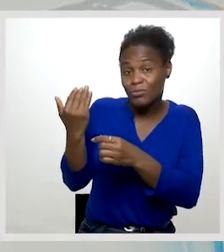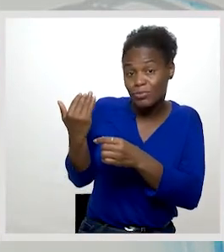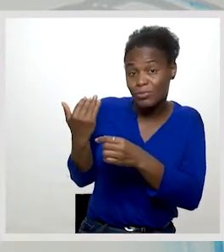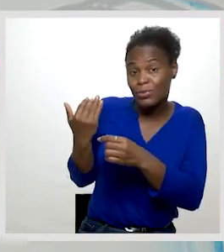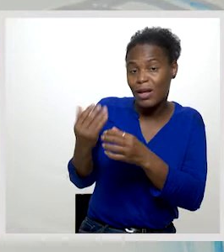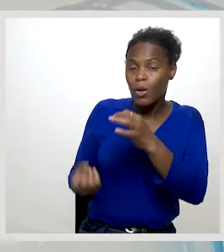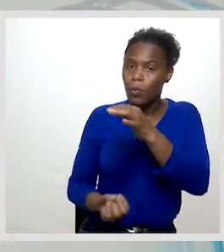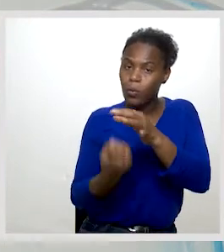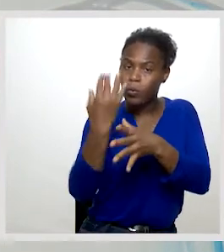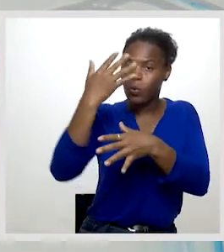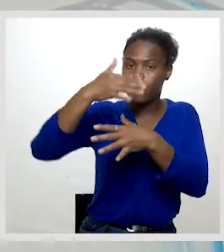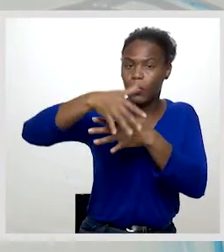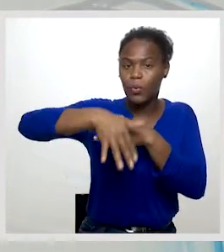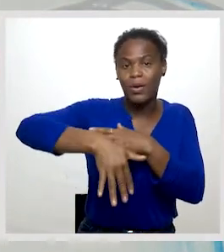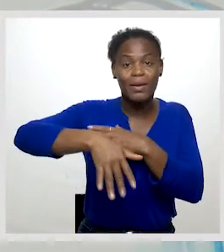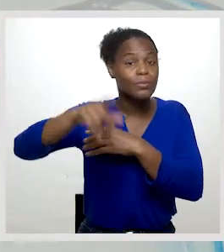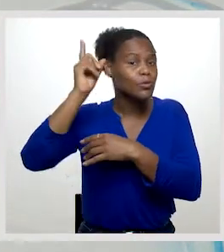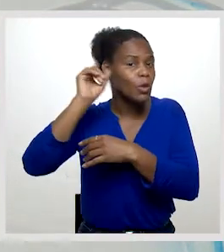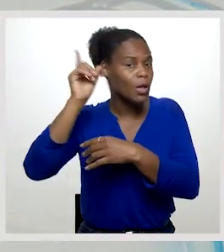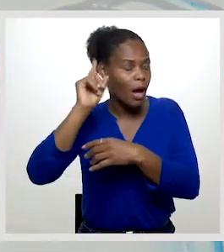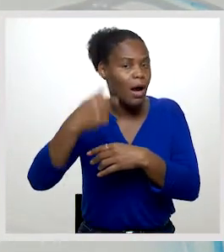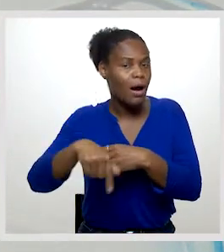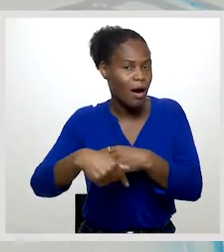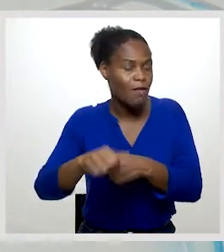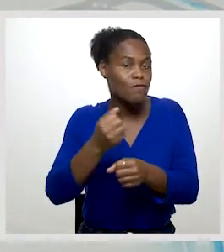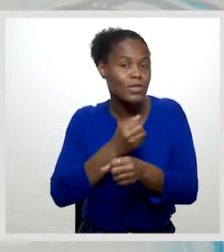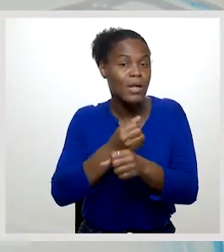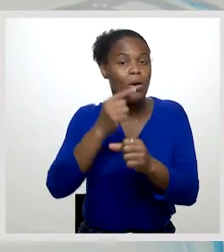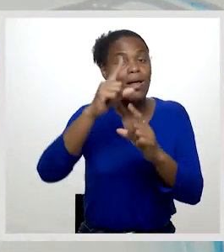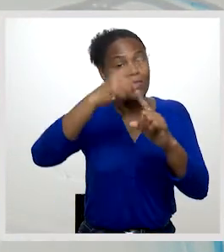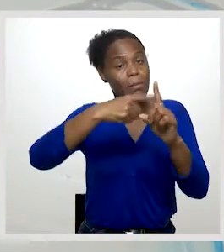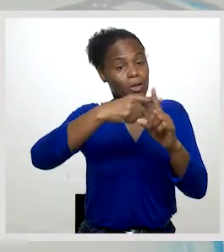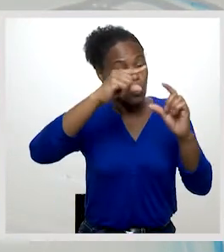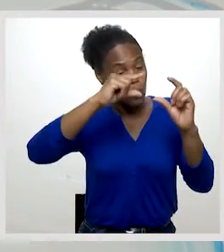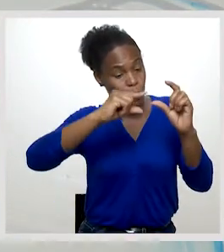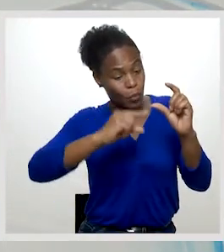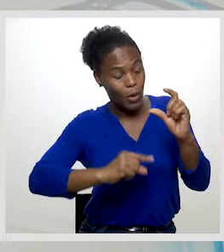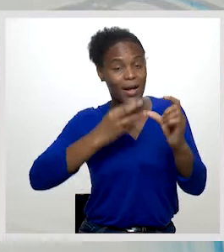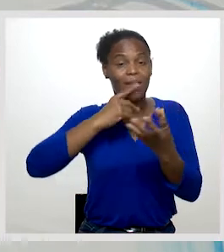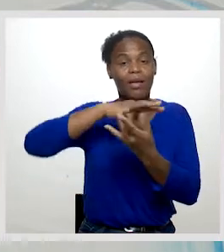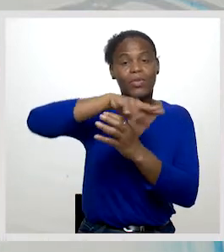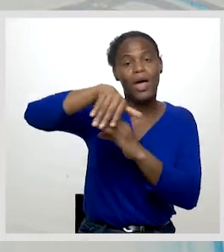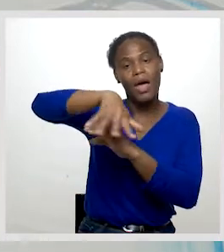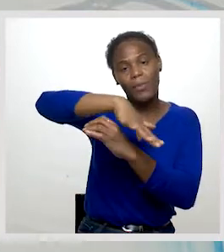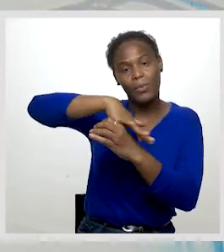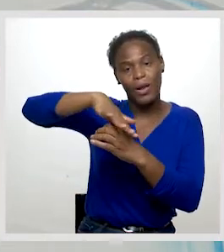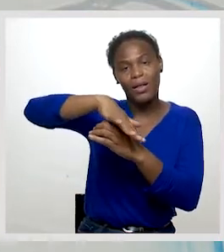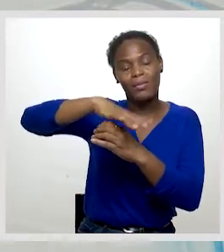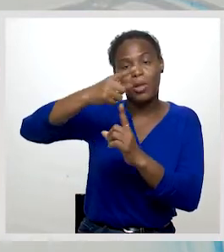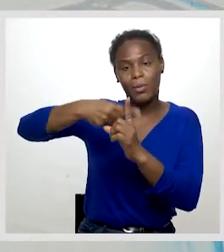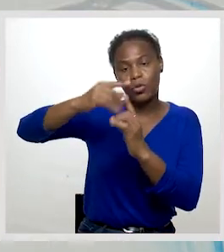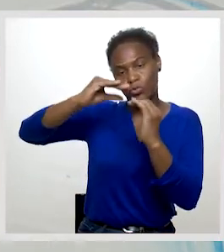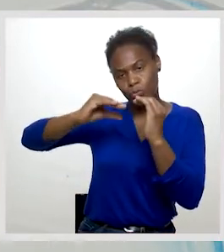uma importante função no quê? Na diminuição da temperatura na sua superfície, na superfície do